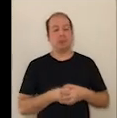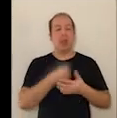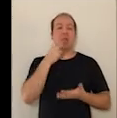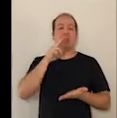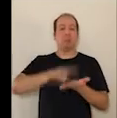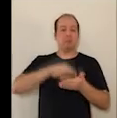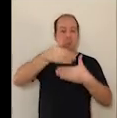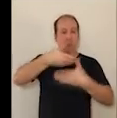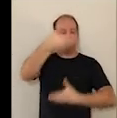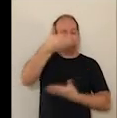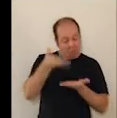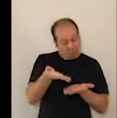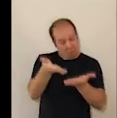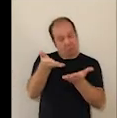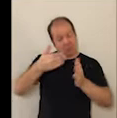Aqui está ele.